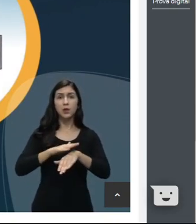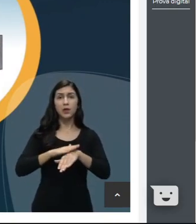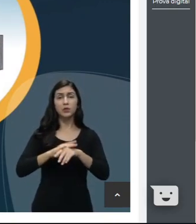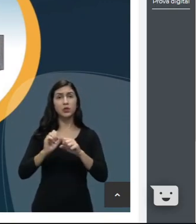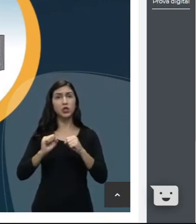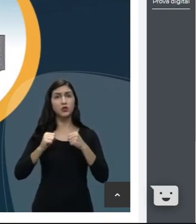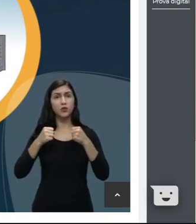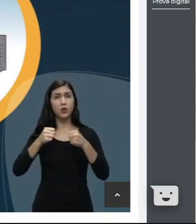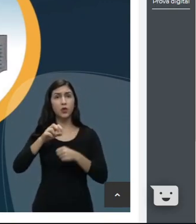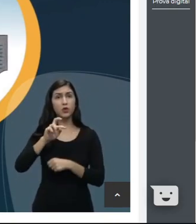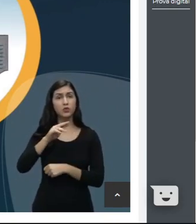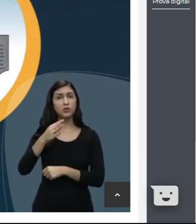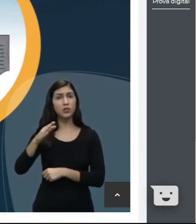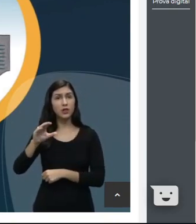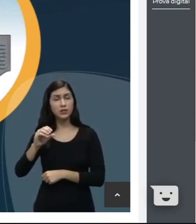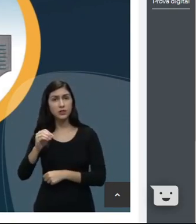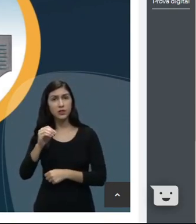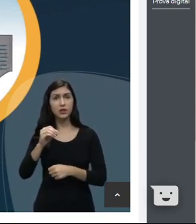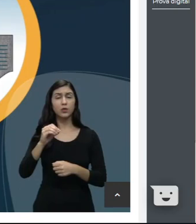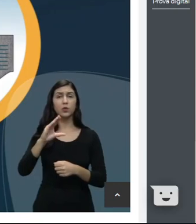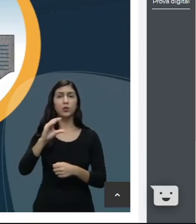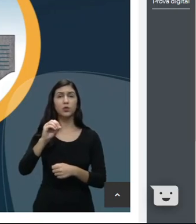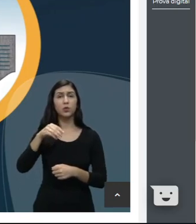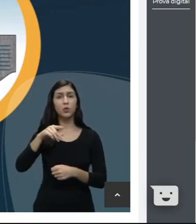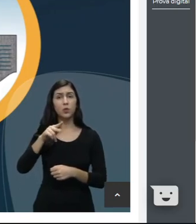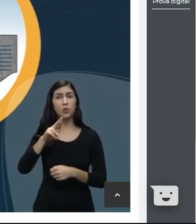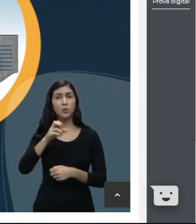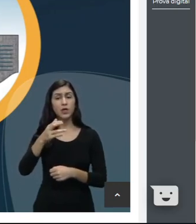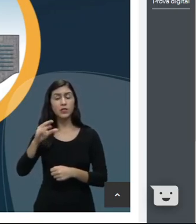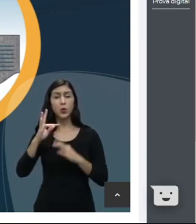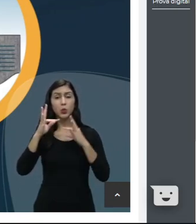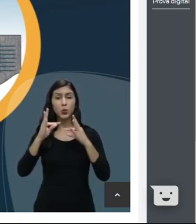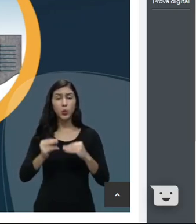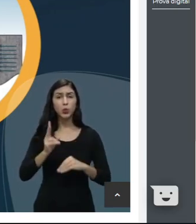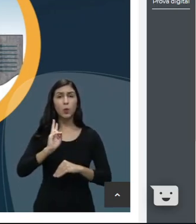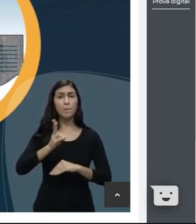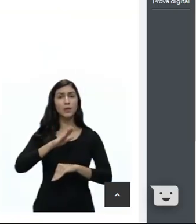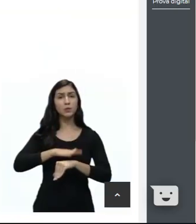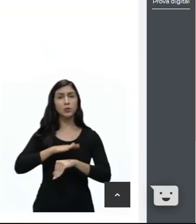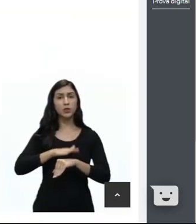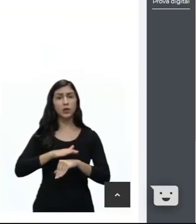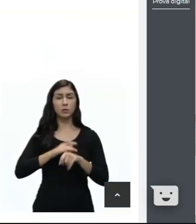os esforços de tração e compressão atuam todos ao mesmo tempo.